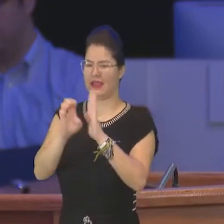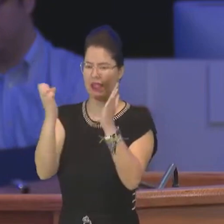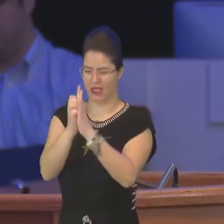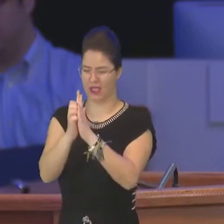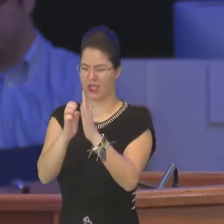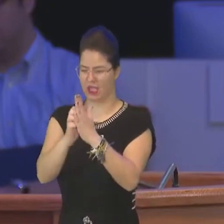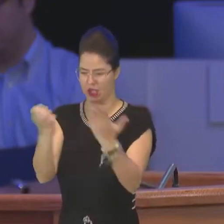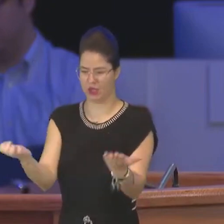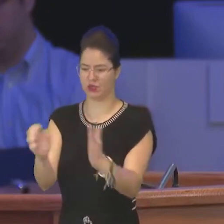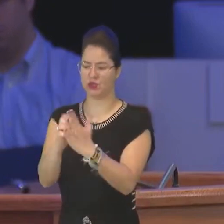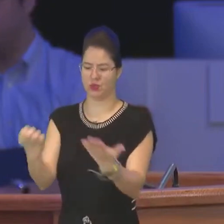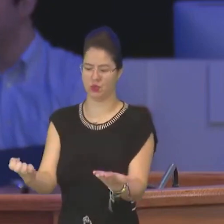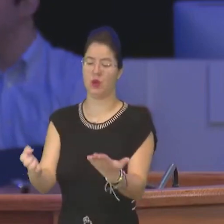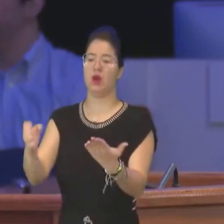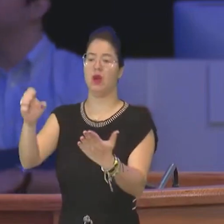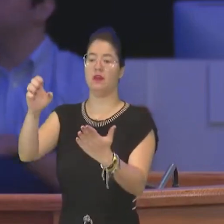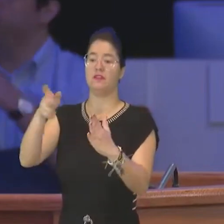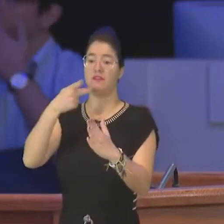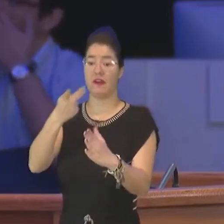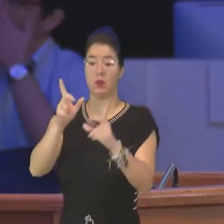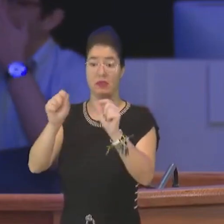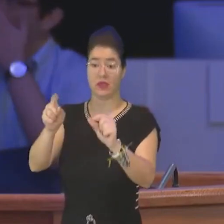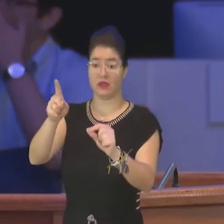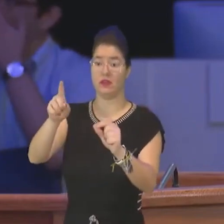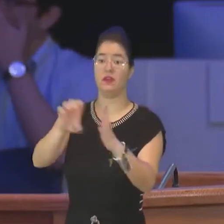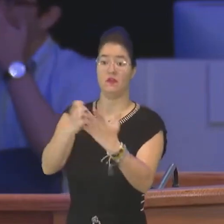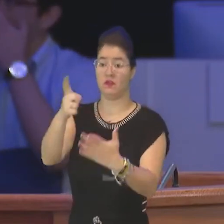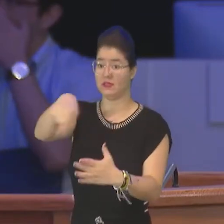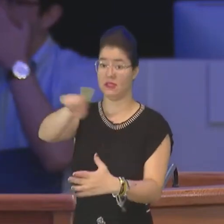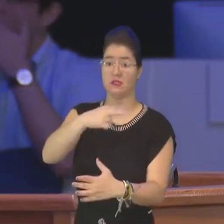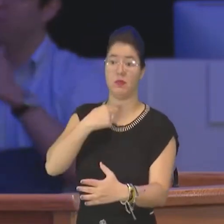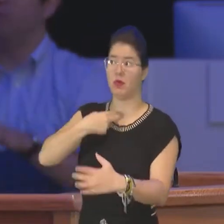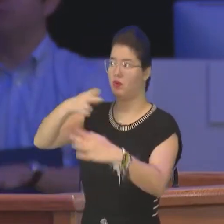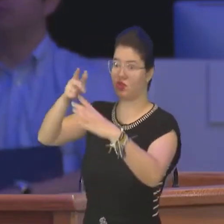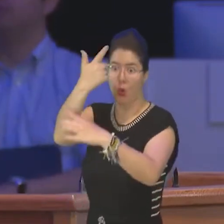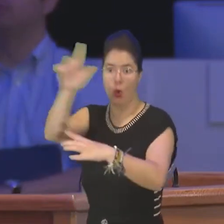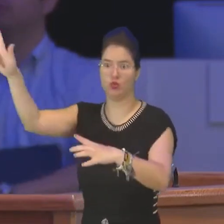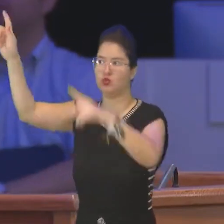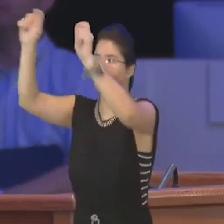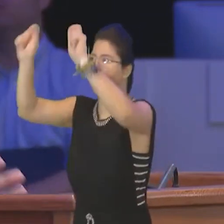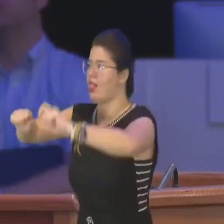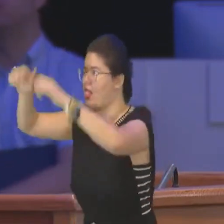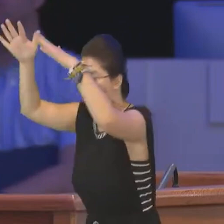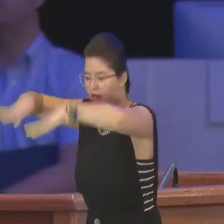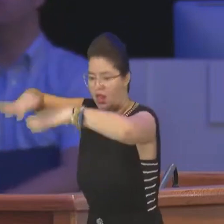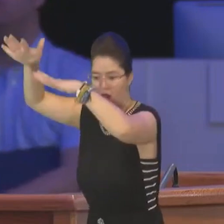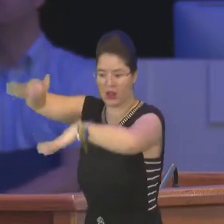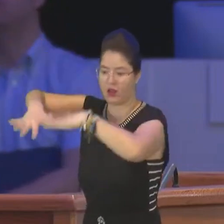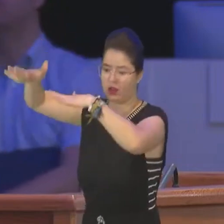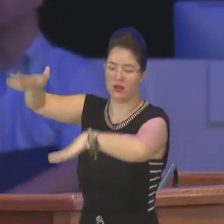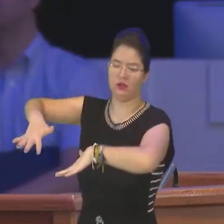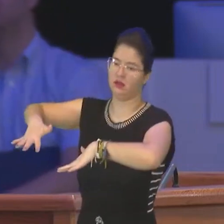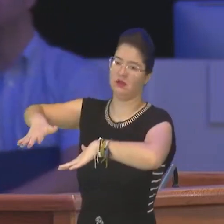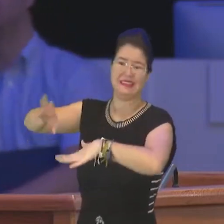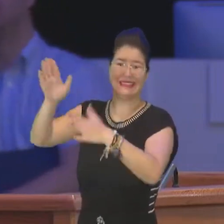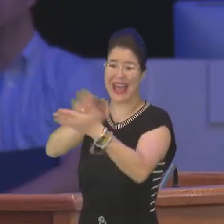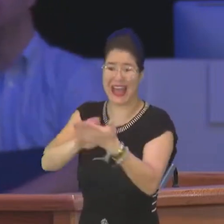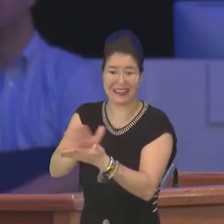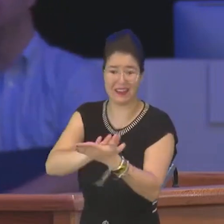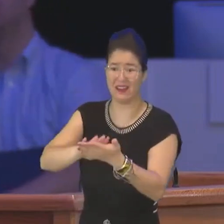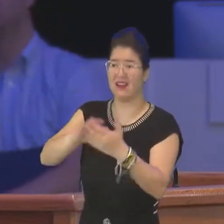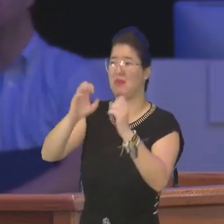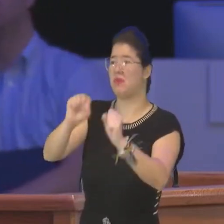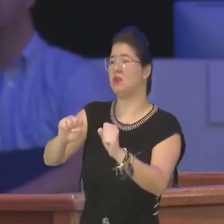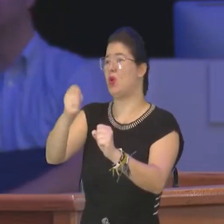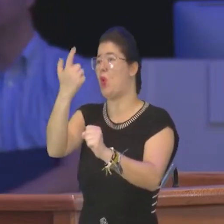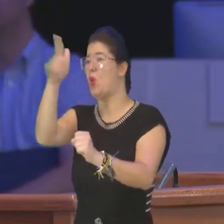outros deuses diante de mim, não farás para ti imagem de escultura. E por isso que Paulo então fala a respeito disso. Que ligação do santuário